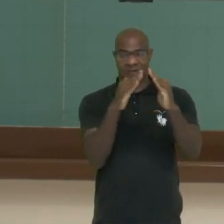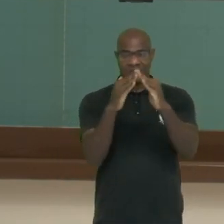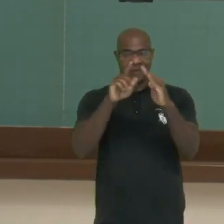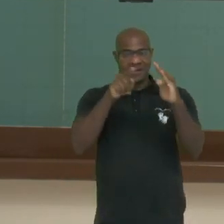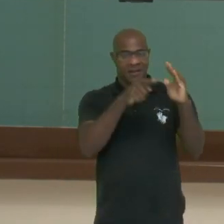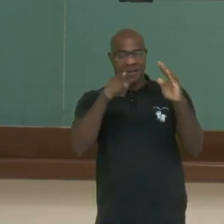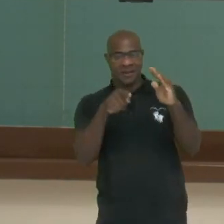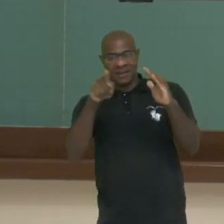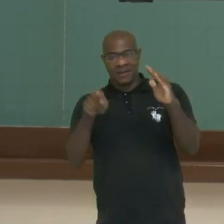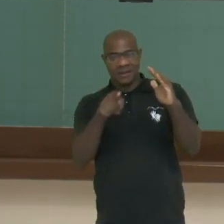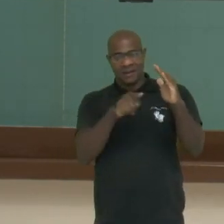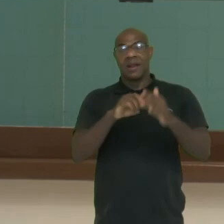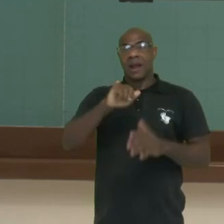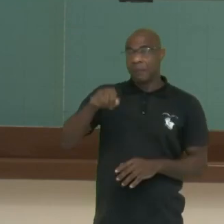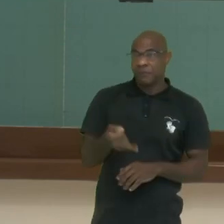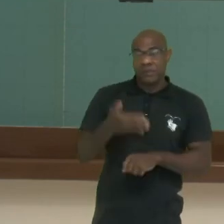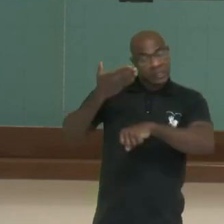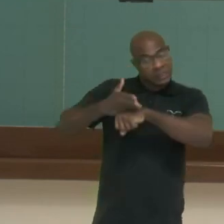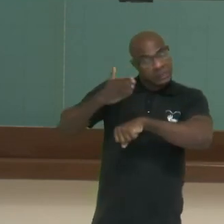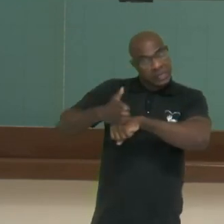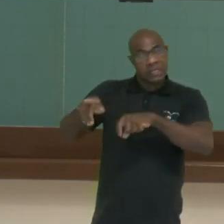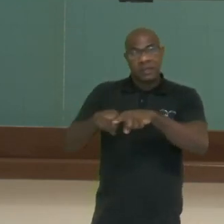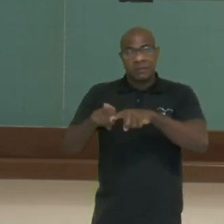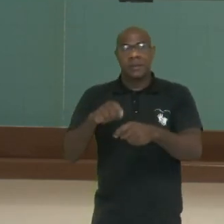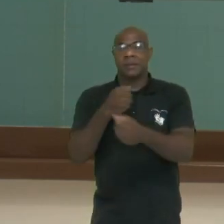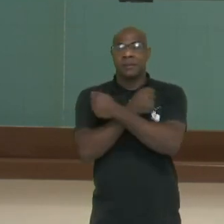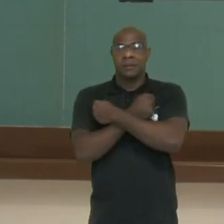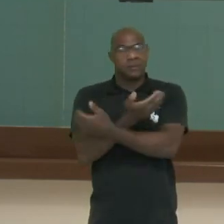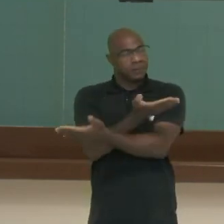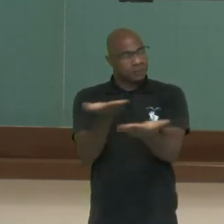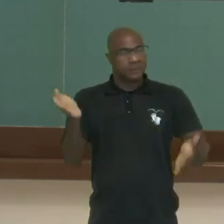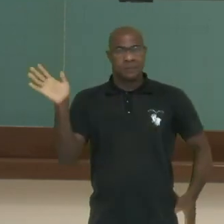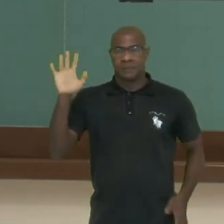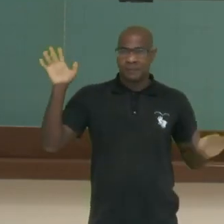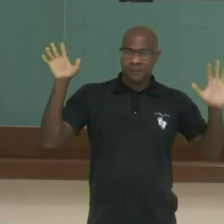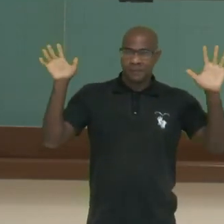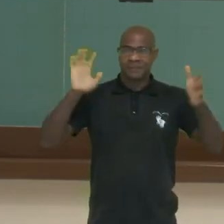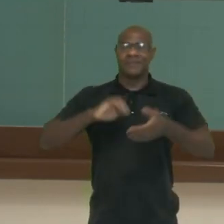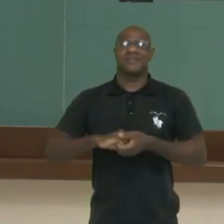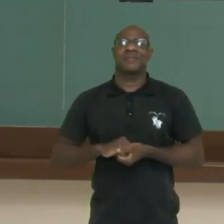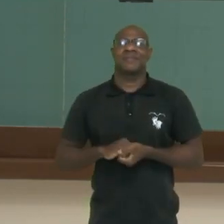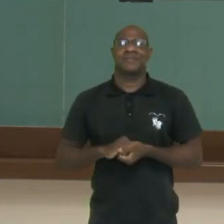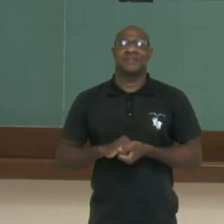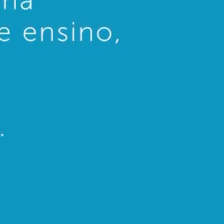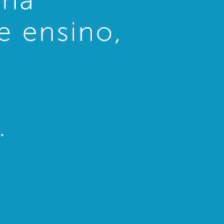não é verdade? Então, aproveitem, treinem bastante. Um abraço bem forte da prof e até mais!